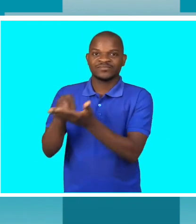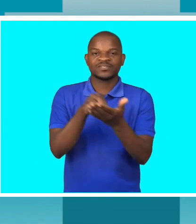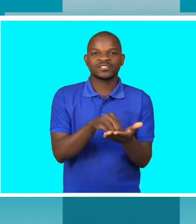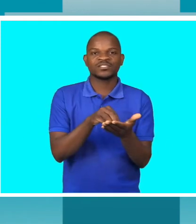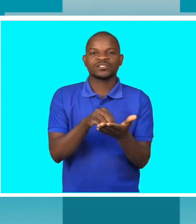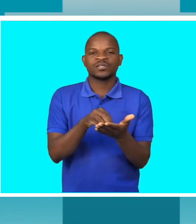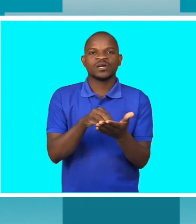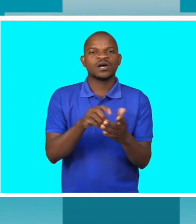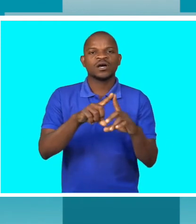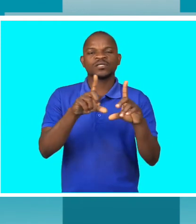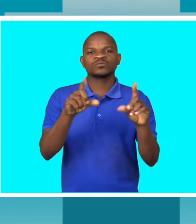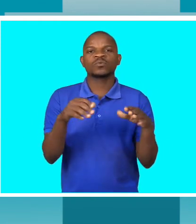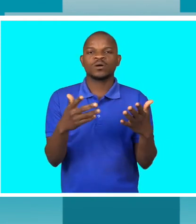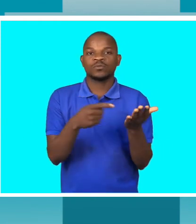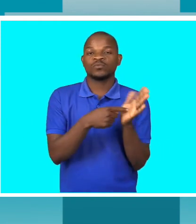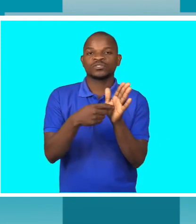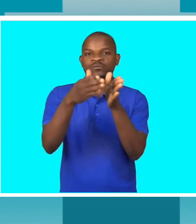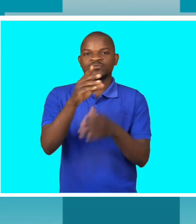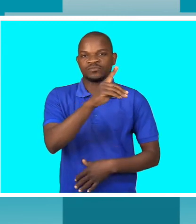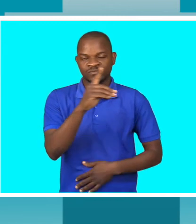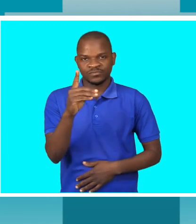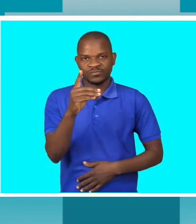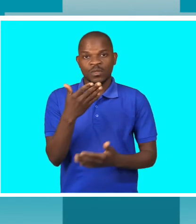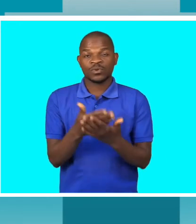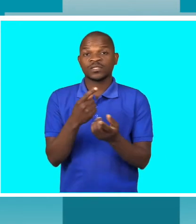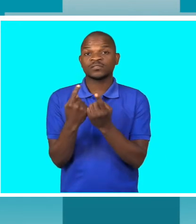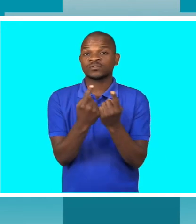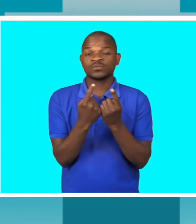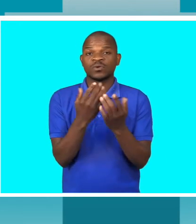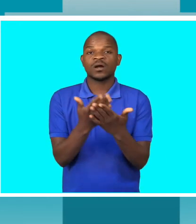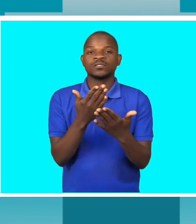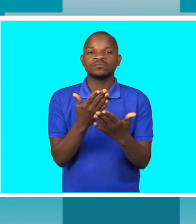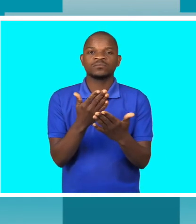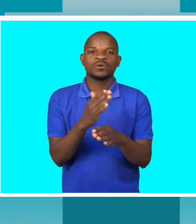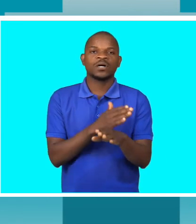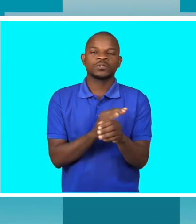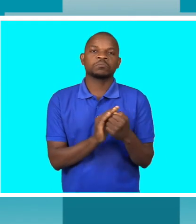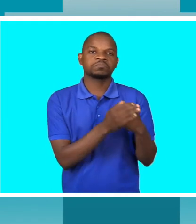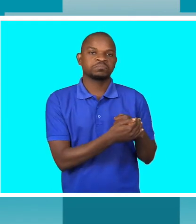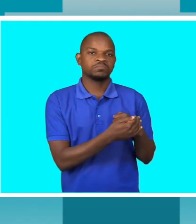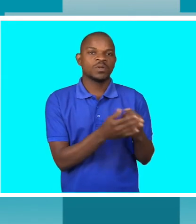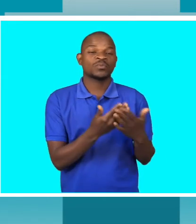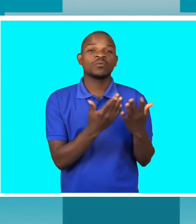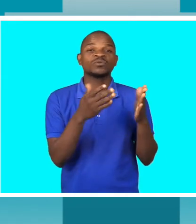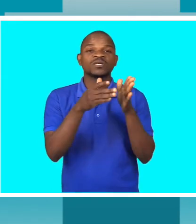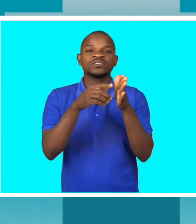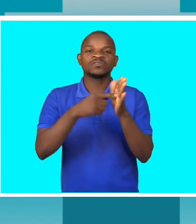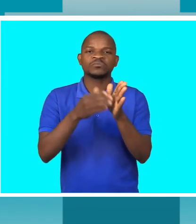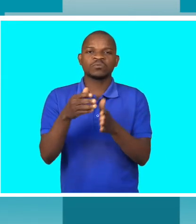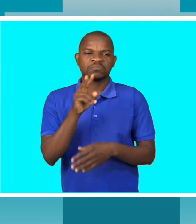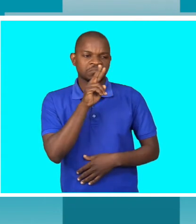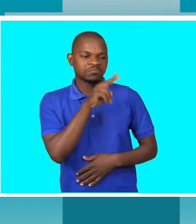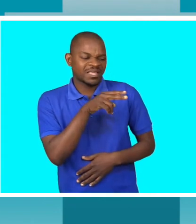dada esta situação de invisibilidade em que nós estamos sujeitos muitas vezes as pessoas passam por nós ignoram-nos porque isto é razão da nossa